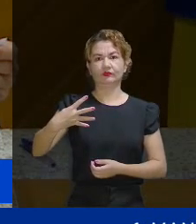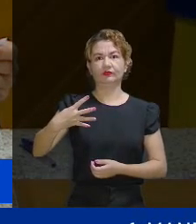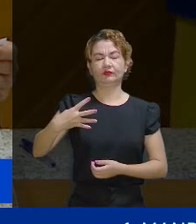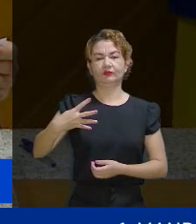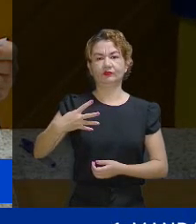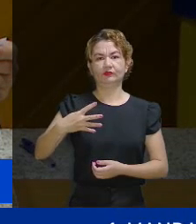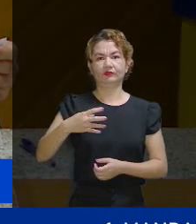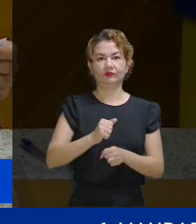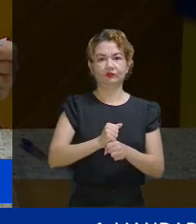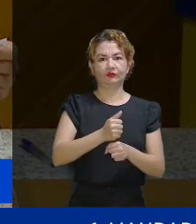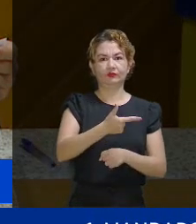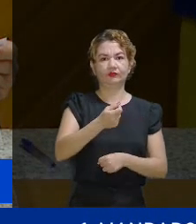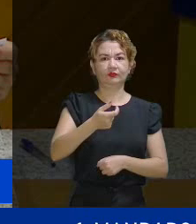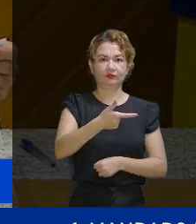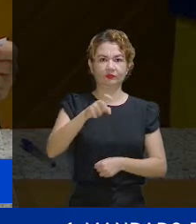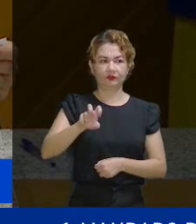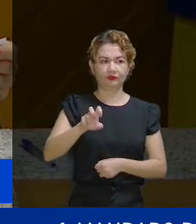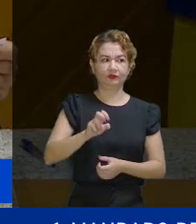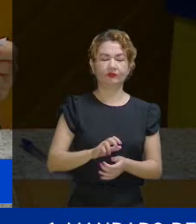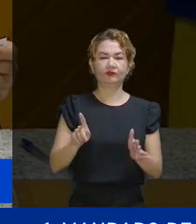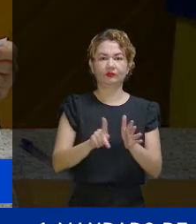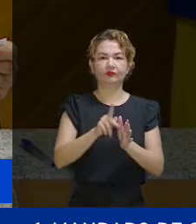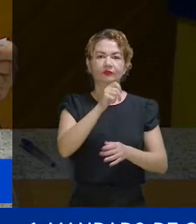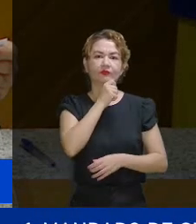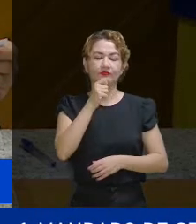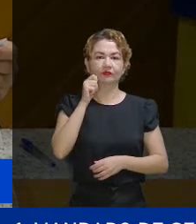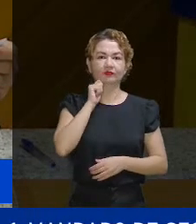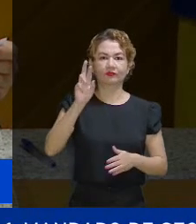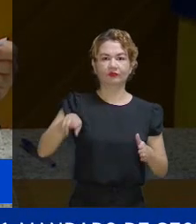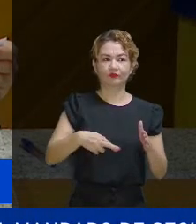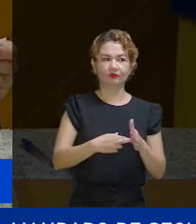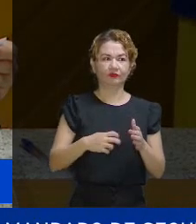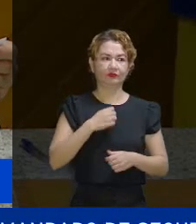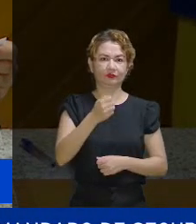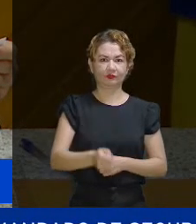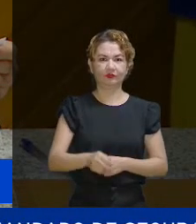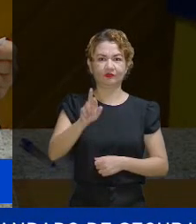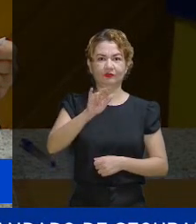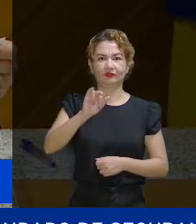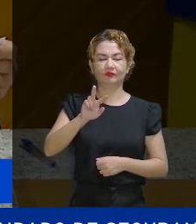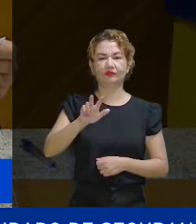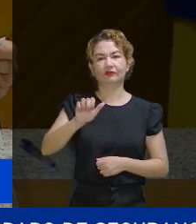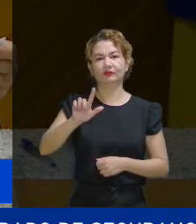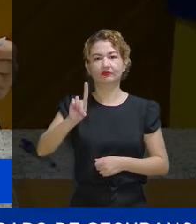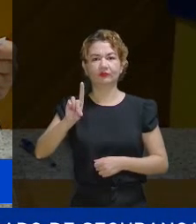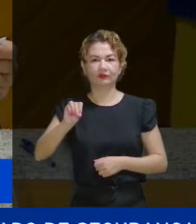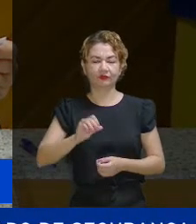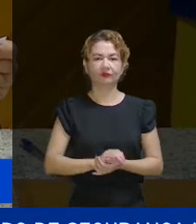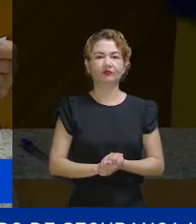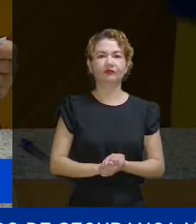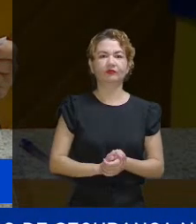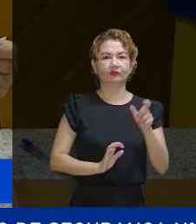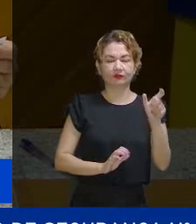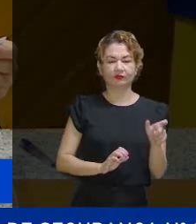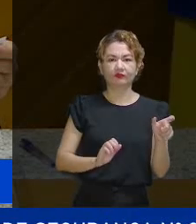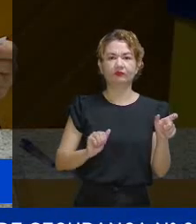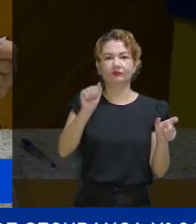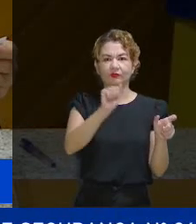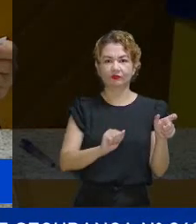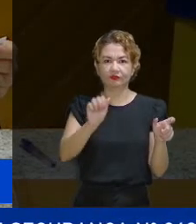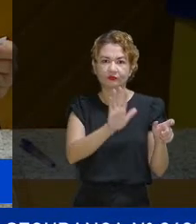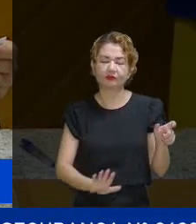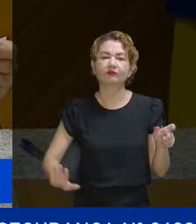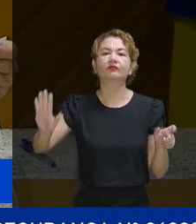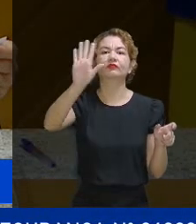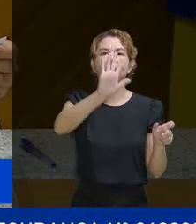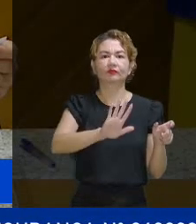06000004 de 2025, a origem Macapá, o relator é o juiz Rivaldo Valente, impetrante é a Associação